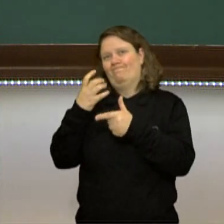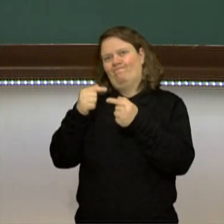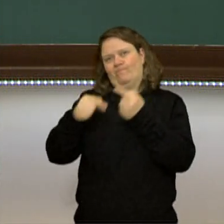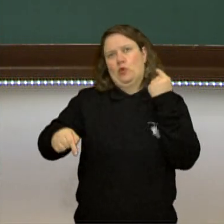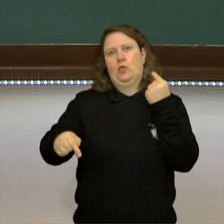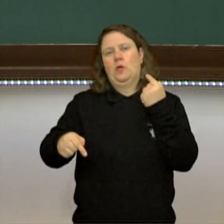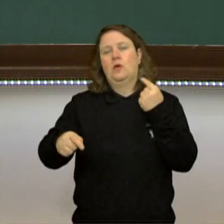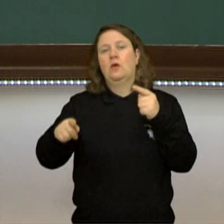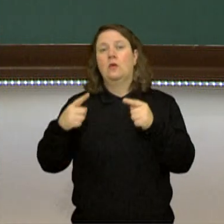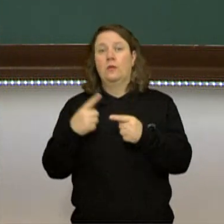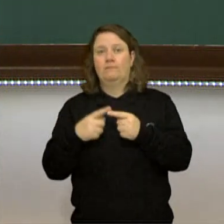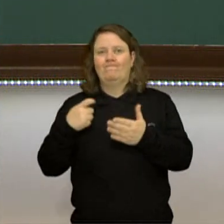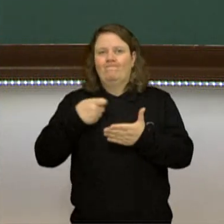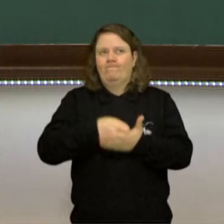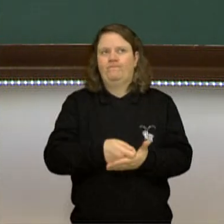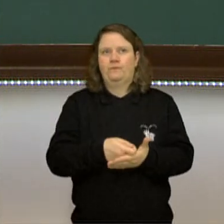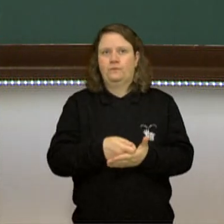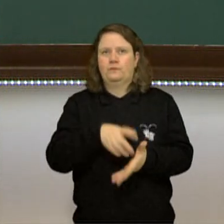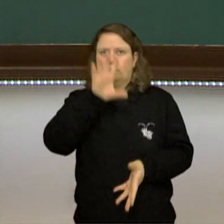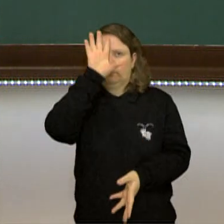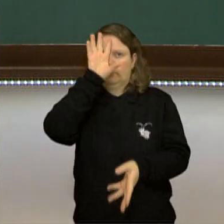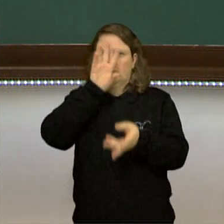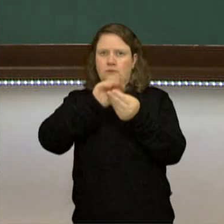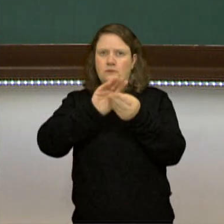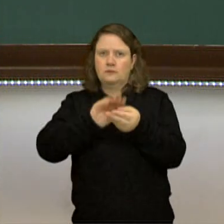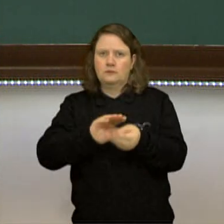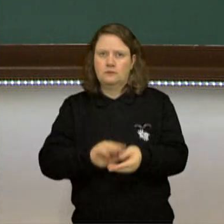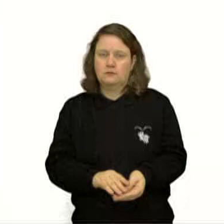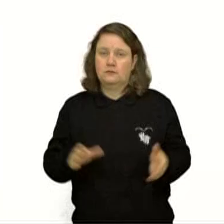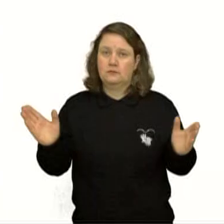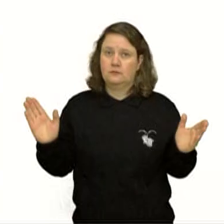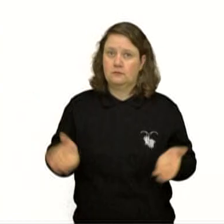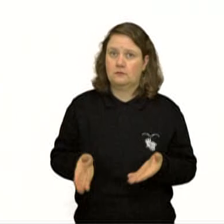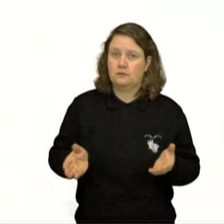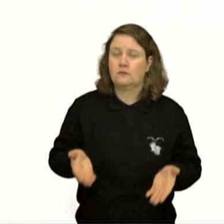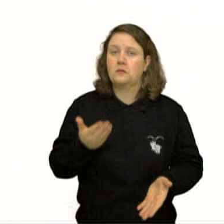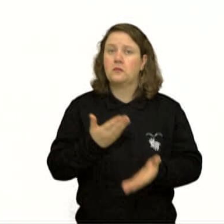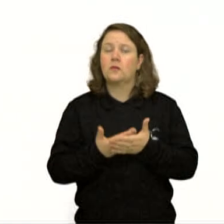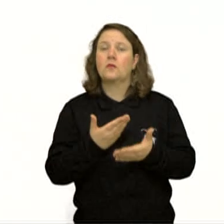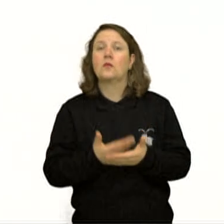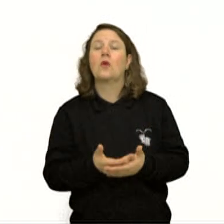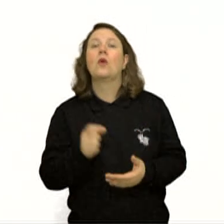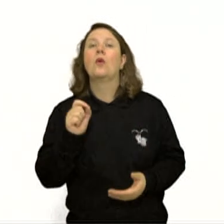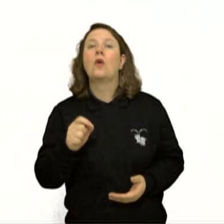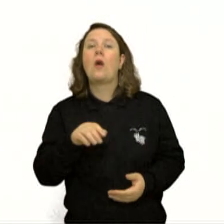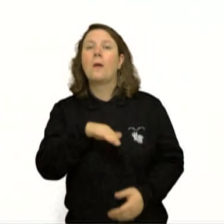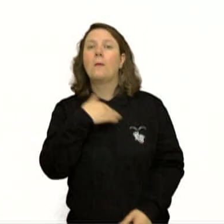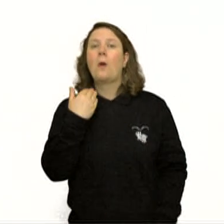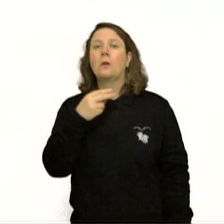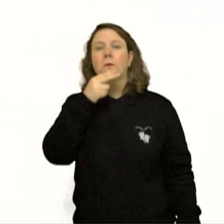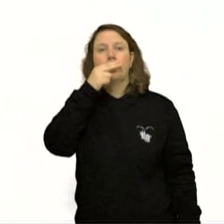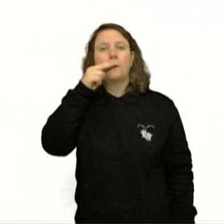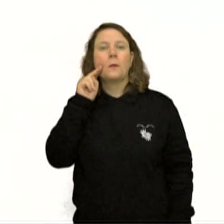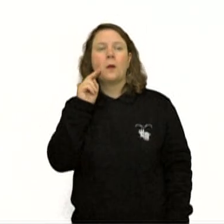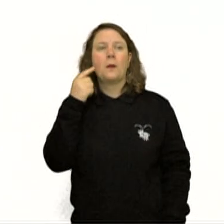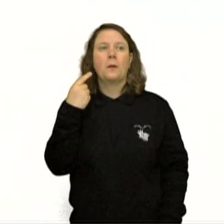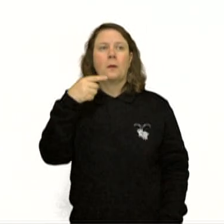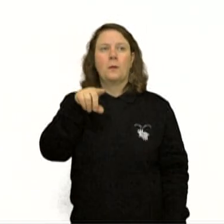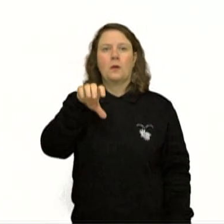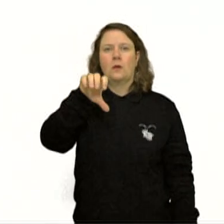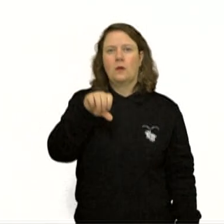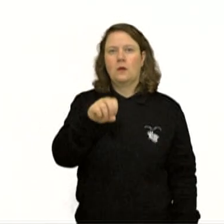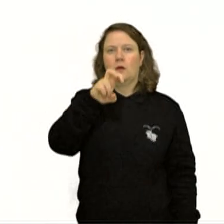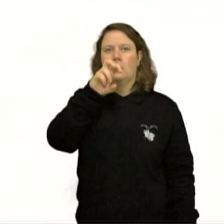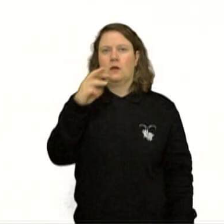grande pressão. Mas retomado, o que nós vimos então na aula de hoje? Com a morte de Stalin, em 1953, houve mudanças